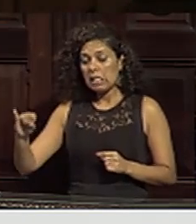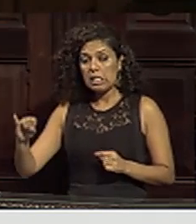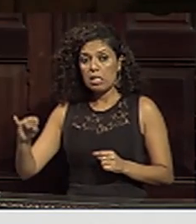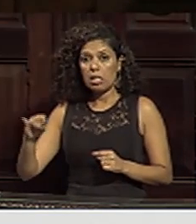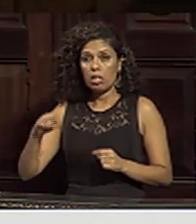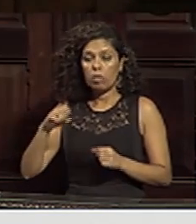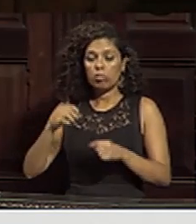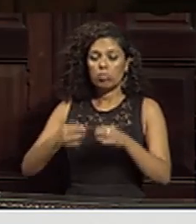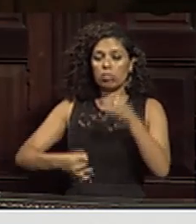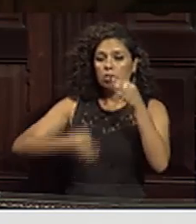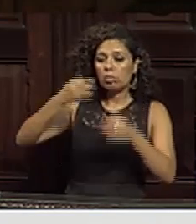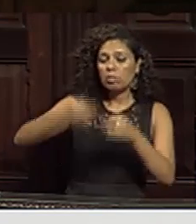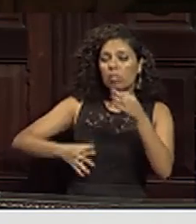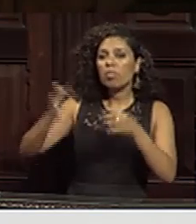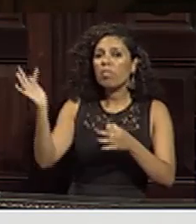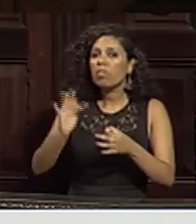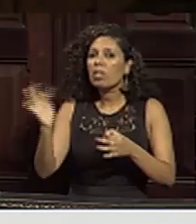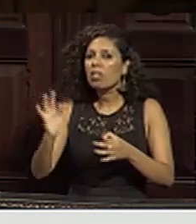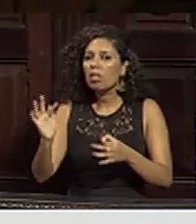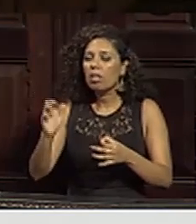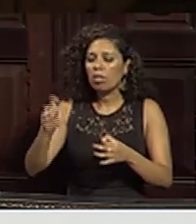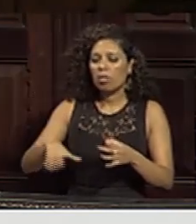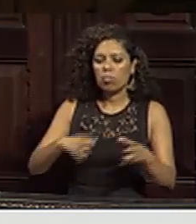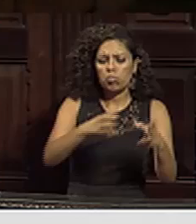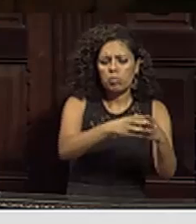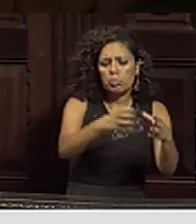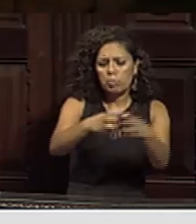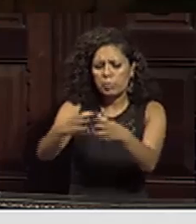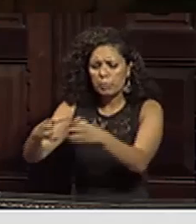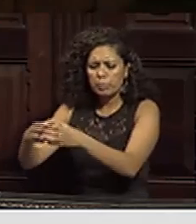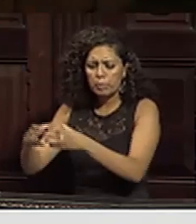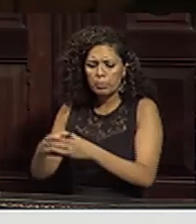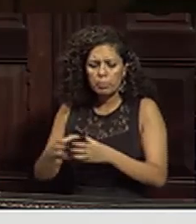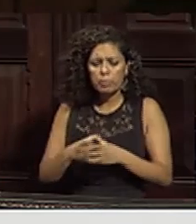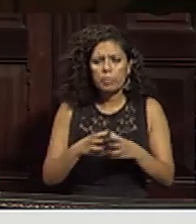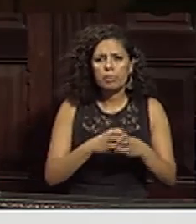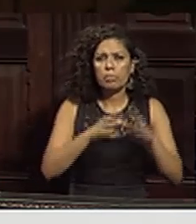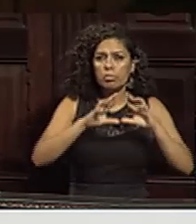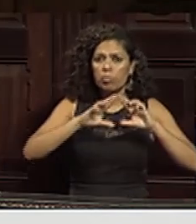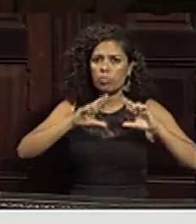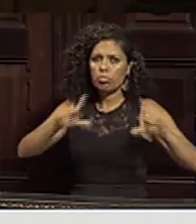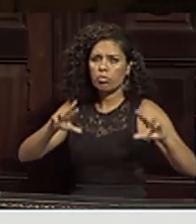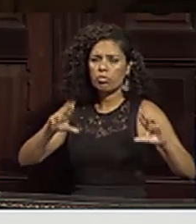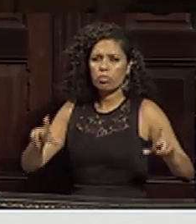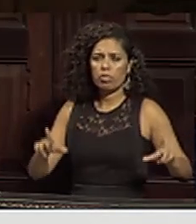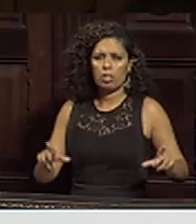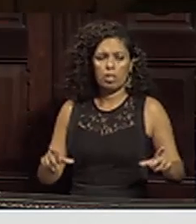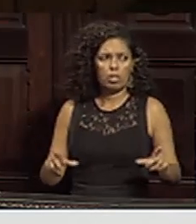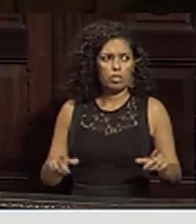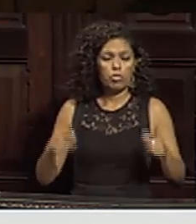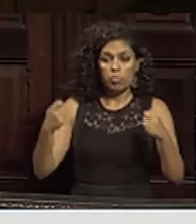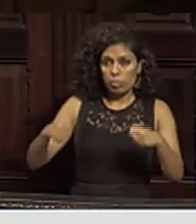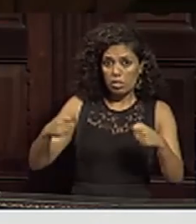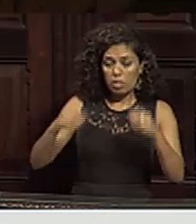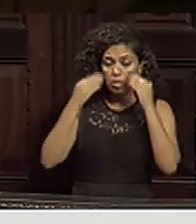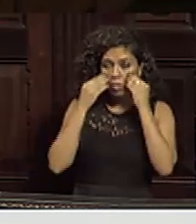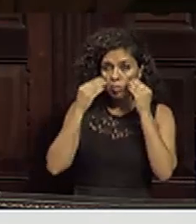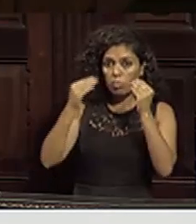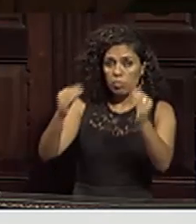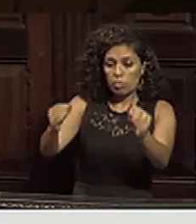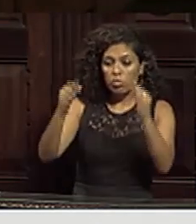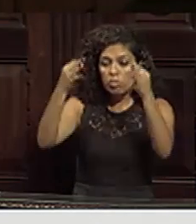colegiado, ele tem que manter a sua análise de coerência, porque senão